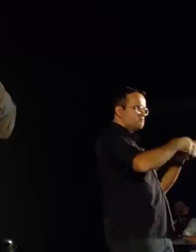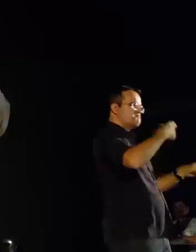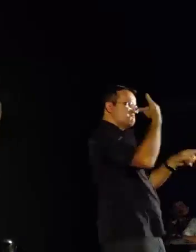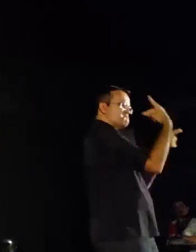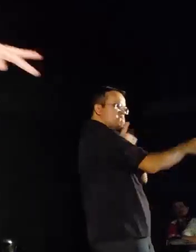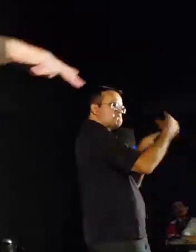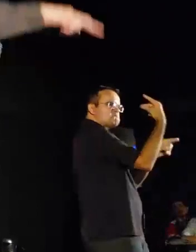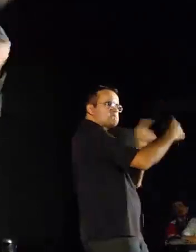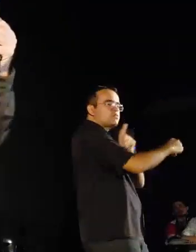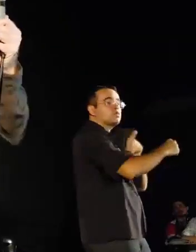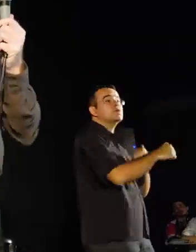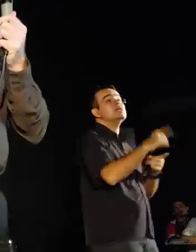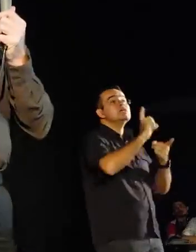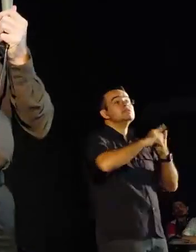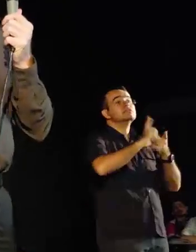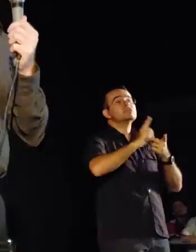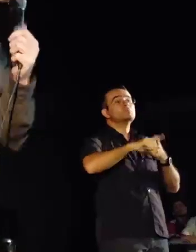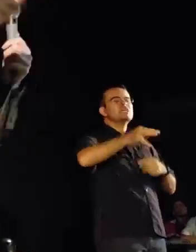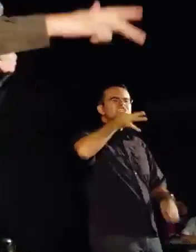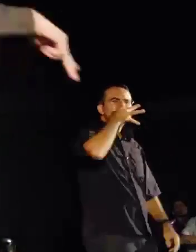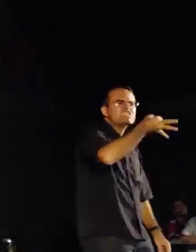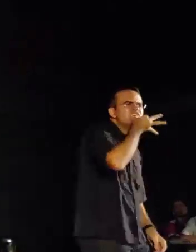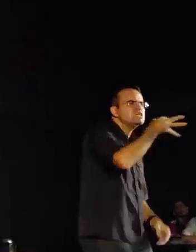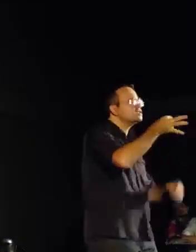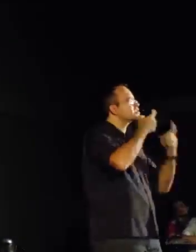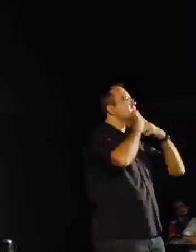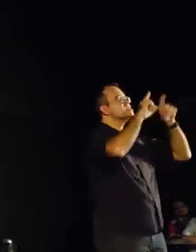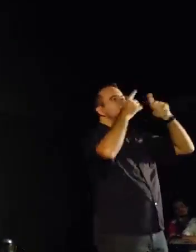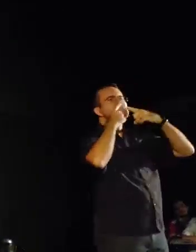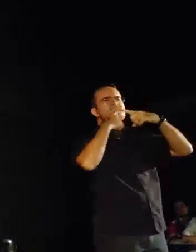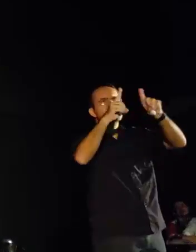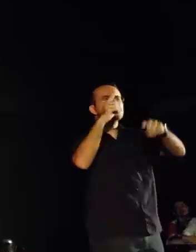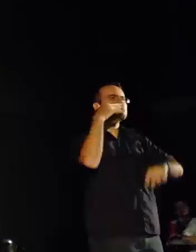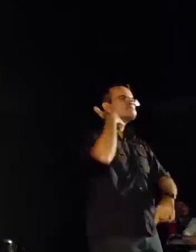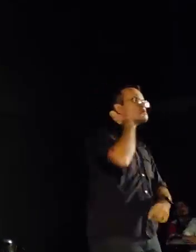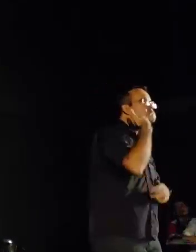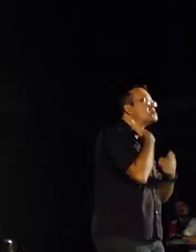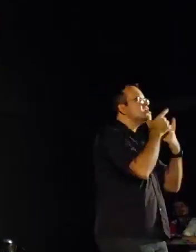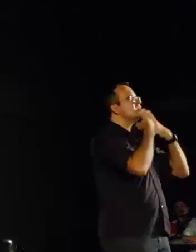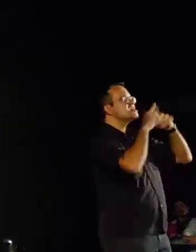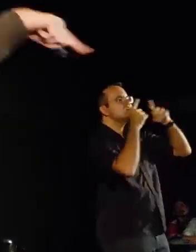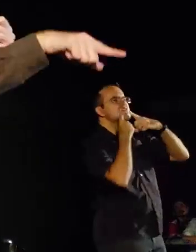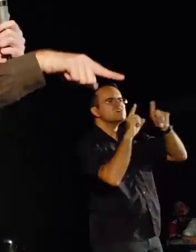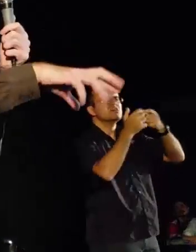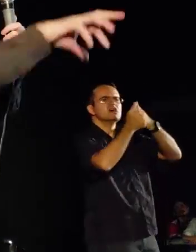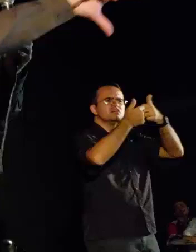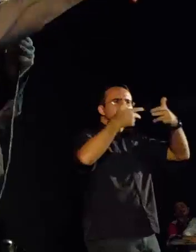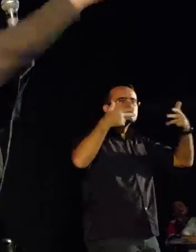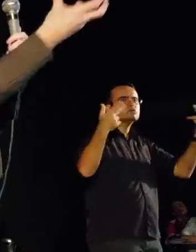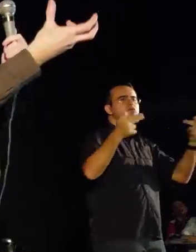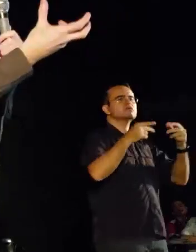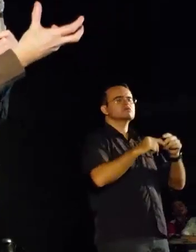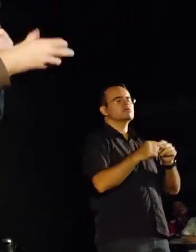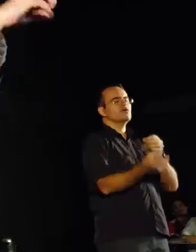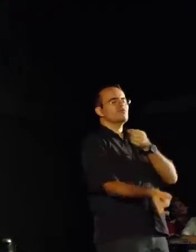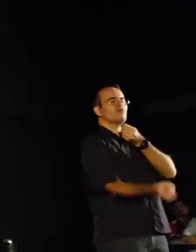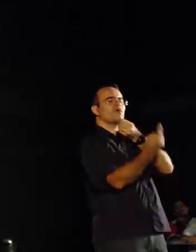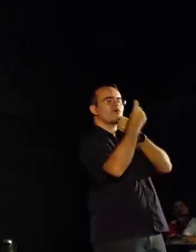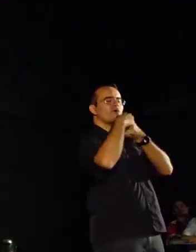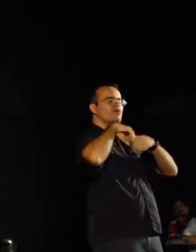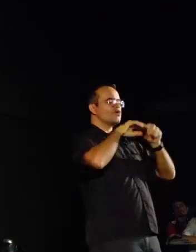crítica, sabe, dos mega aparatos financeiros, dos mega sistemas bancários, tal, retomando um modelo